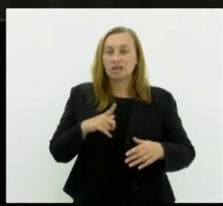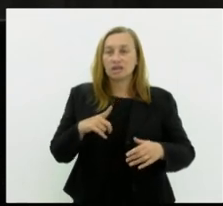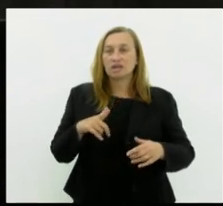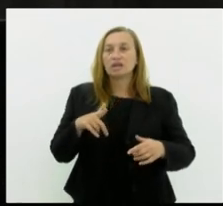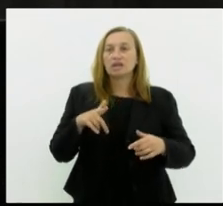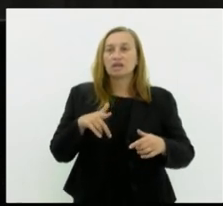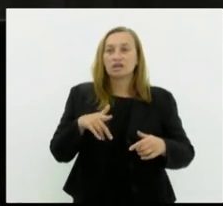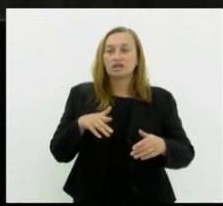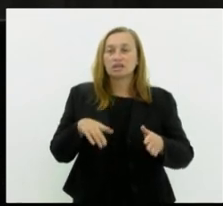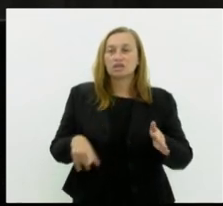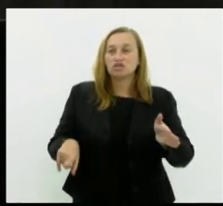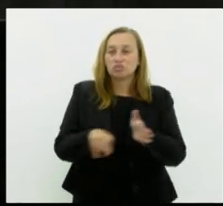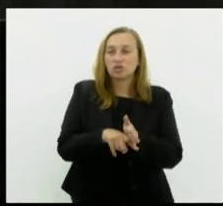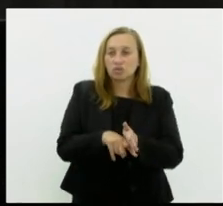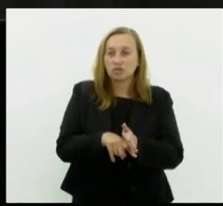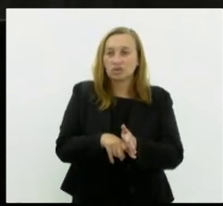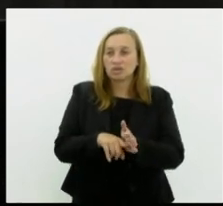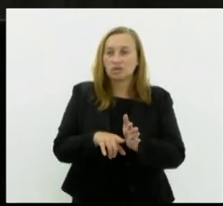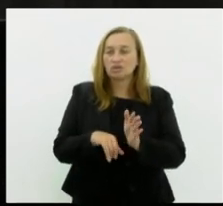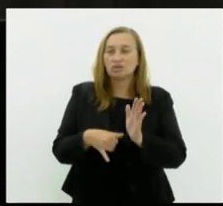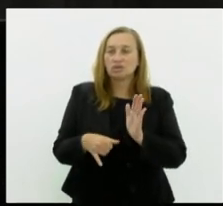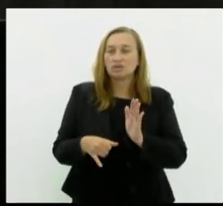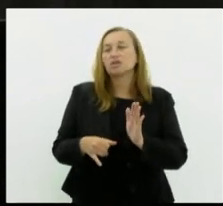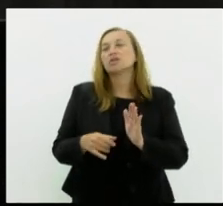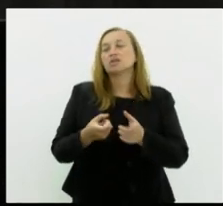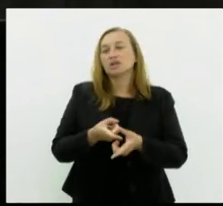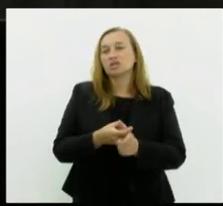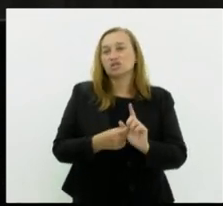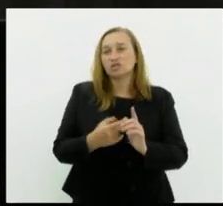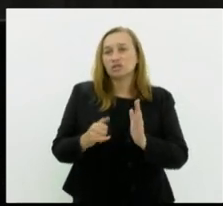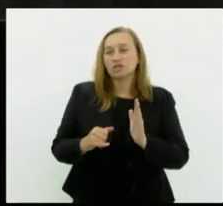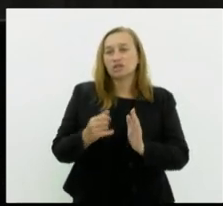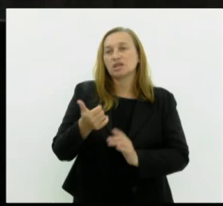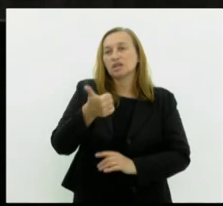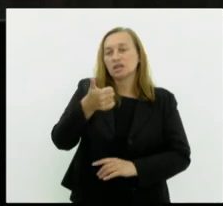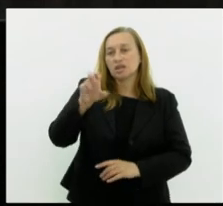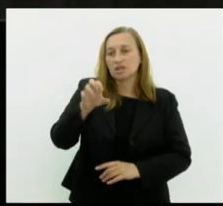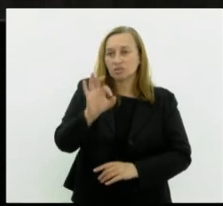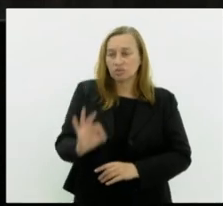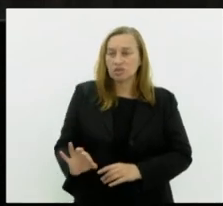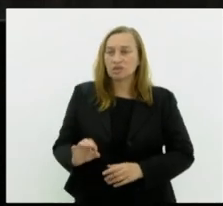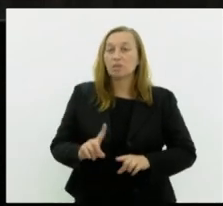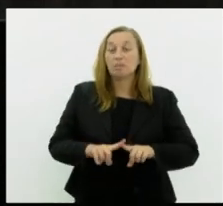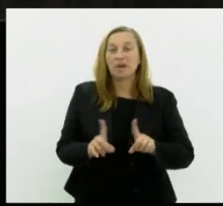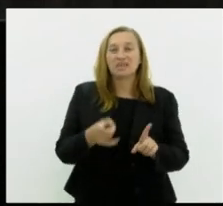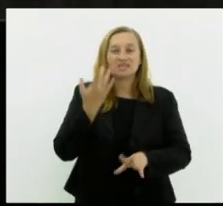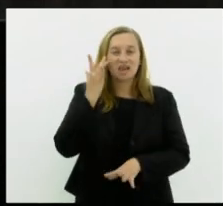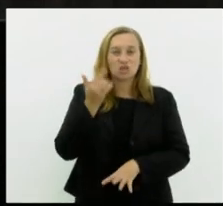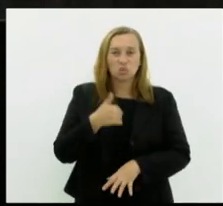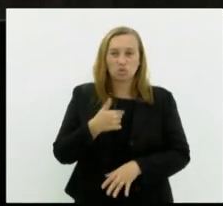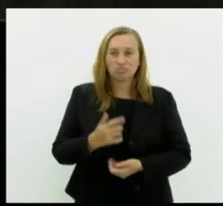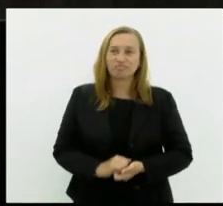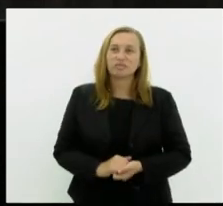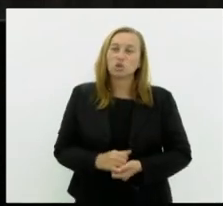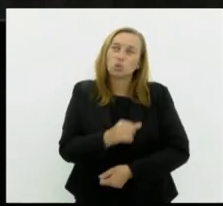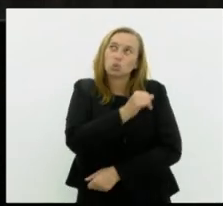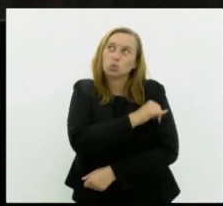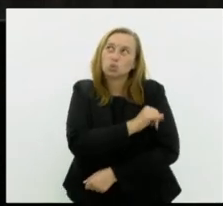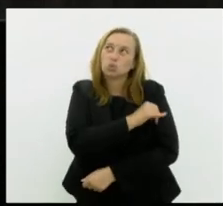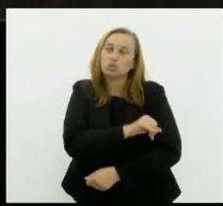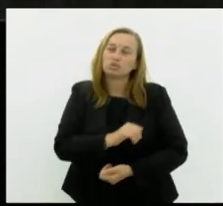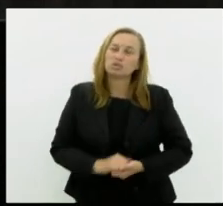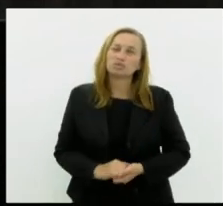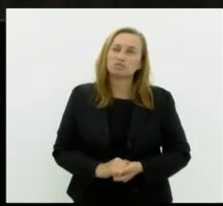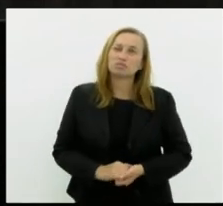das dívidas de 15 pontos percentuais. Mas acho eu ainda, o Rio de Janeiro, estando